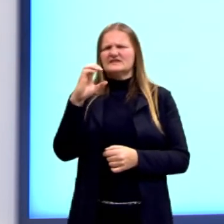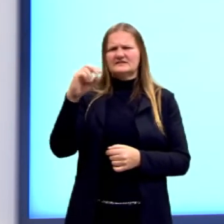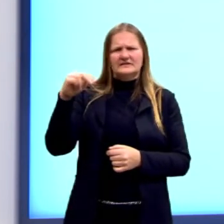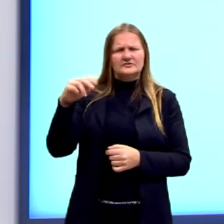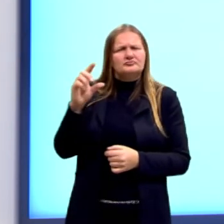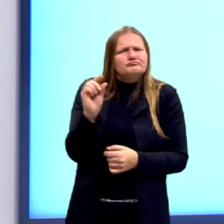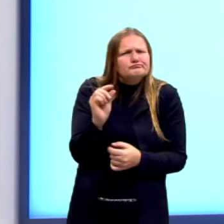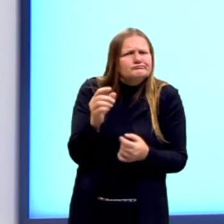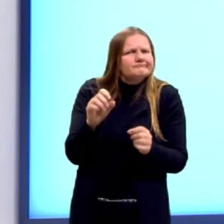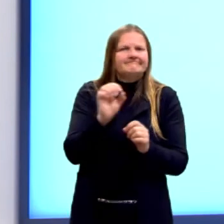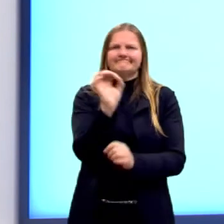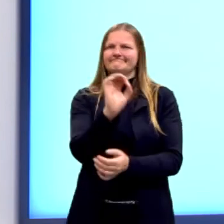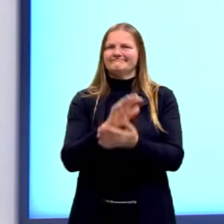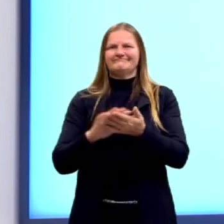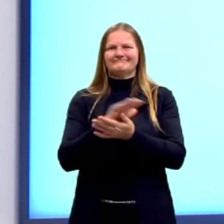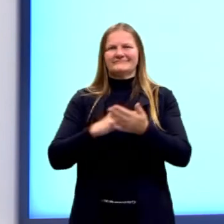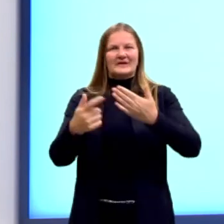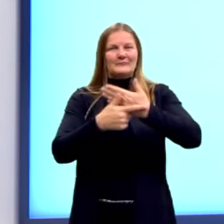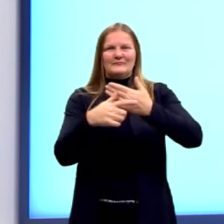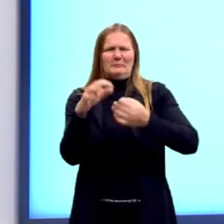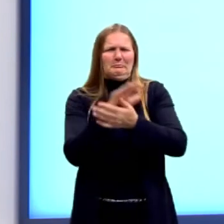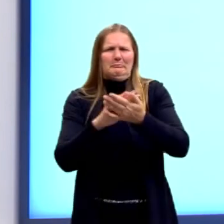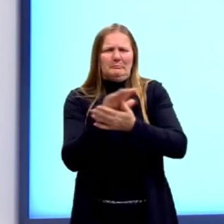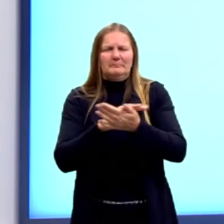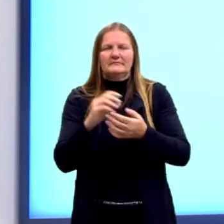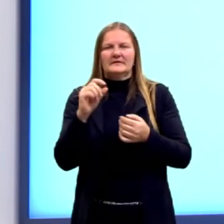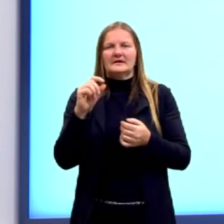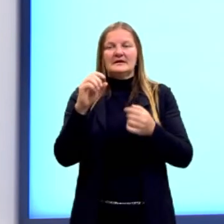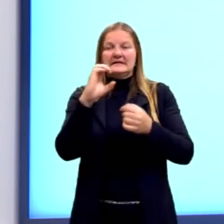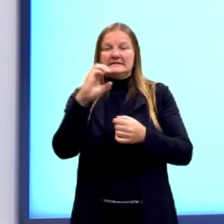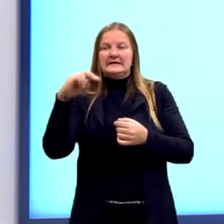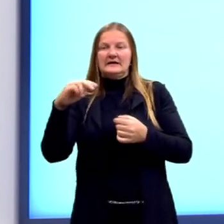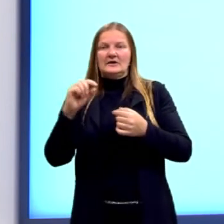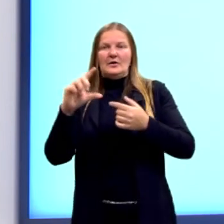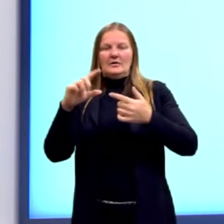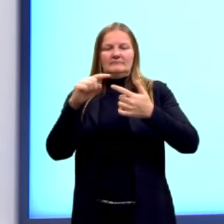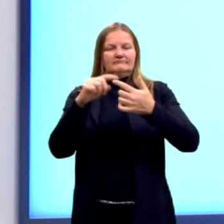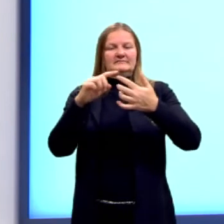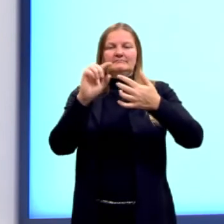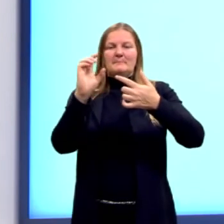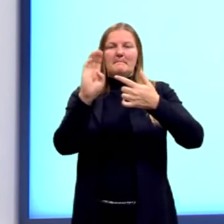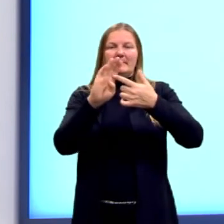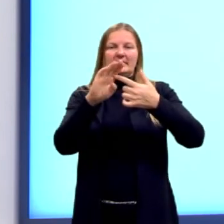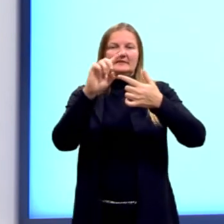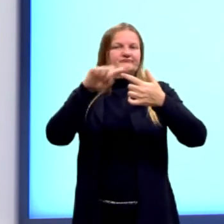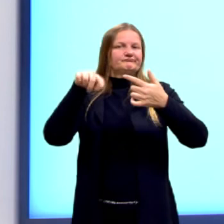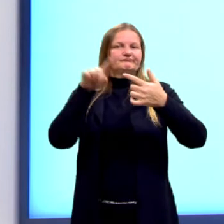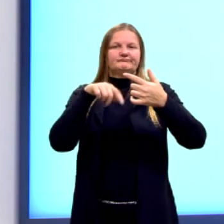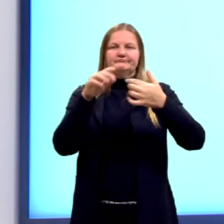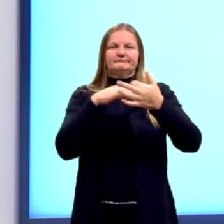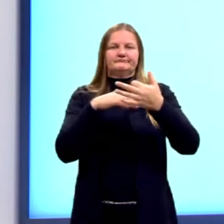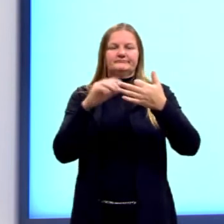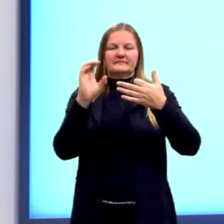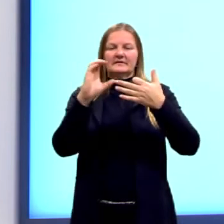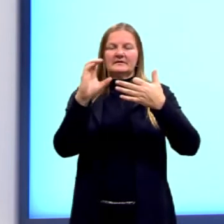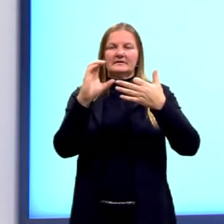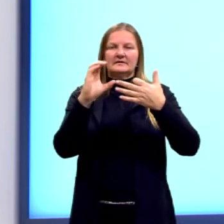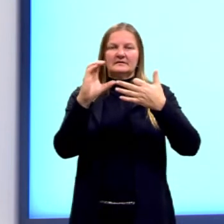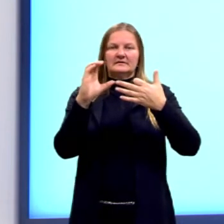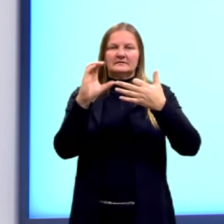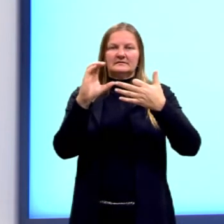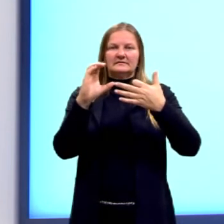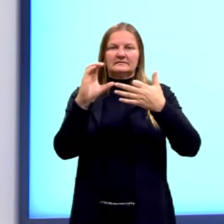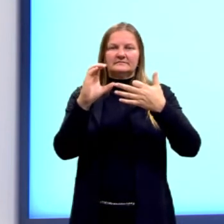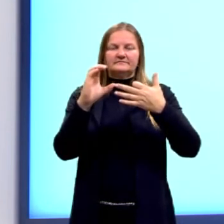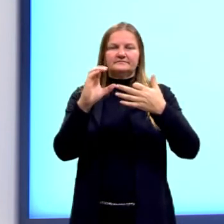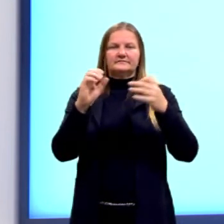faz sentido né gente a cinética vai aumentar tá terceira ó energia potencial e